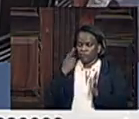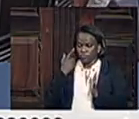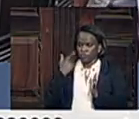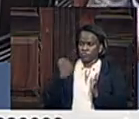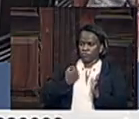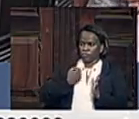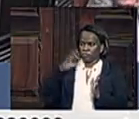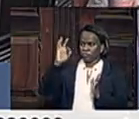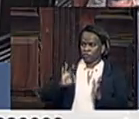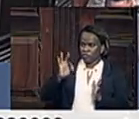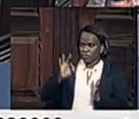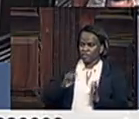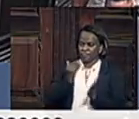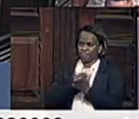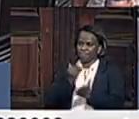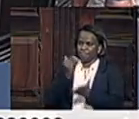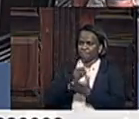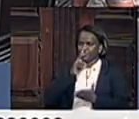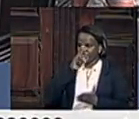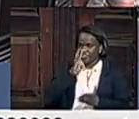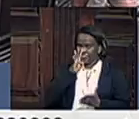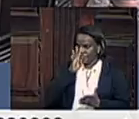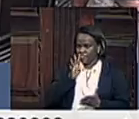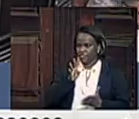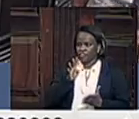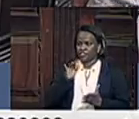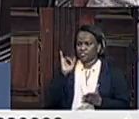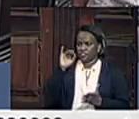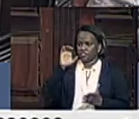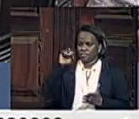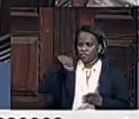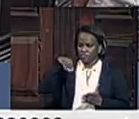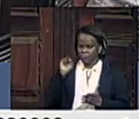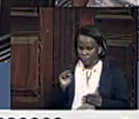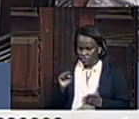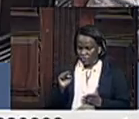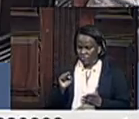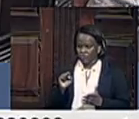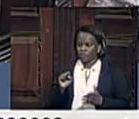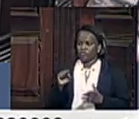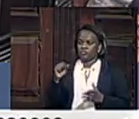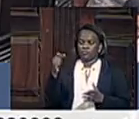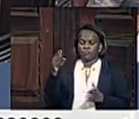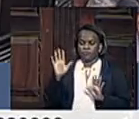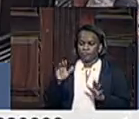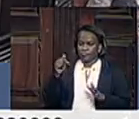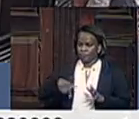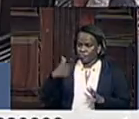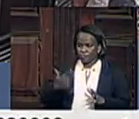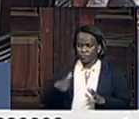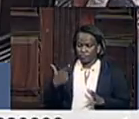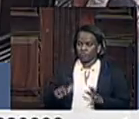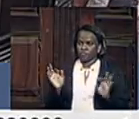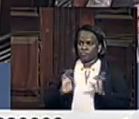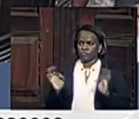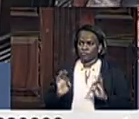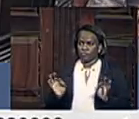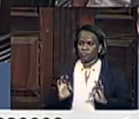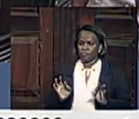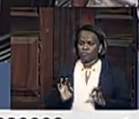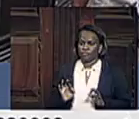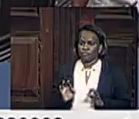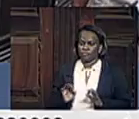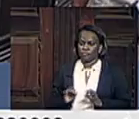alíquotas abusivas de ICMS. E não tem aqui nenhuma